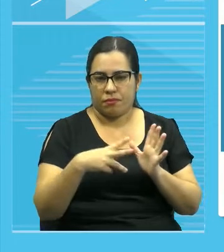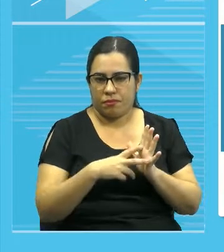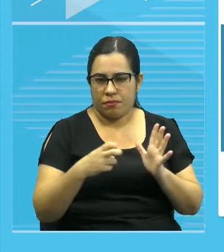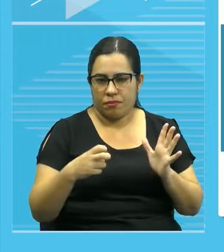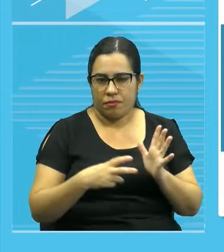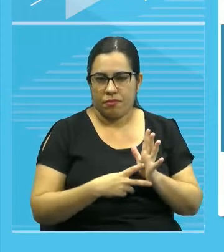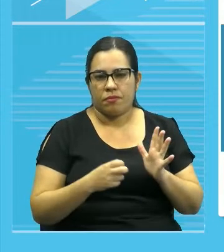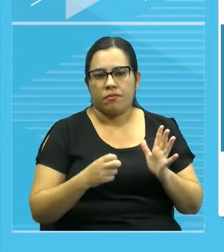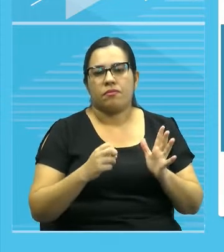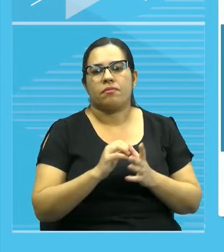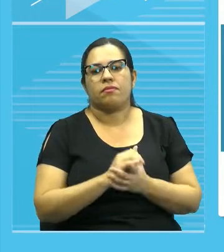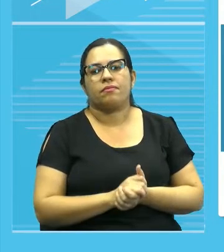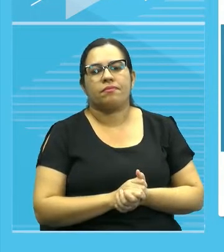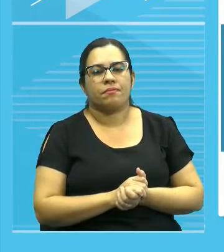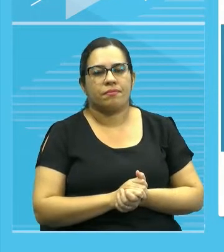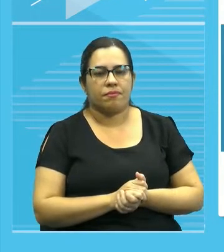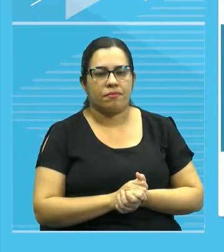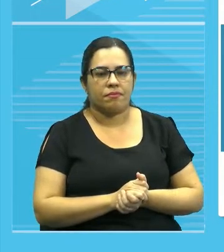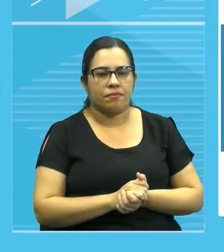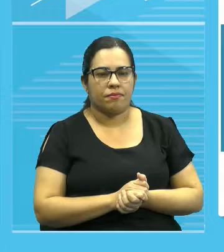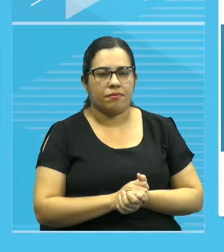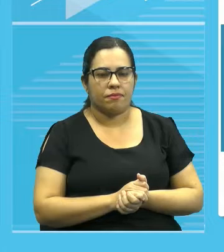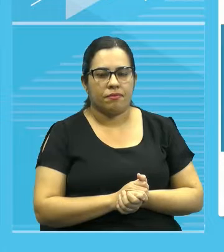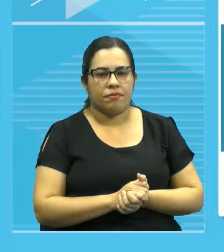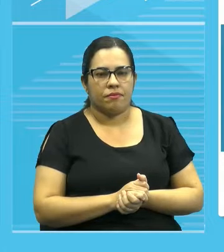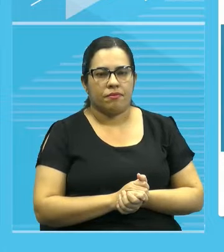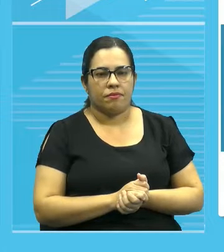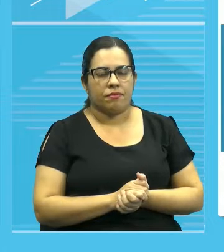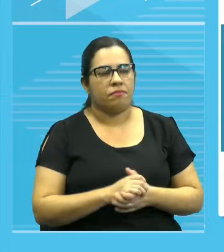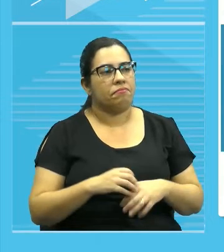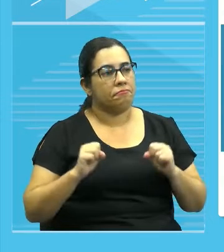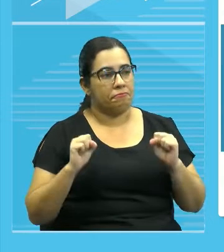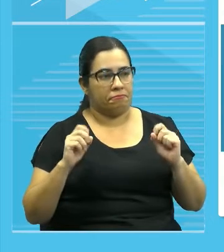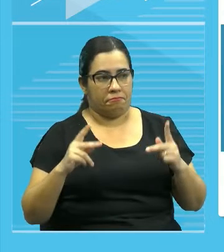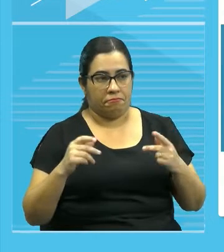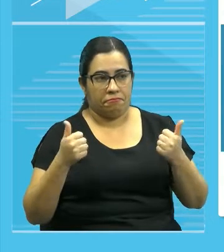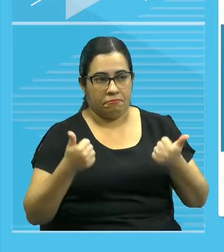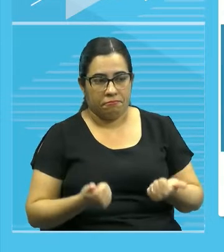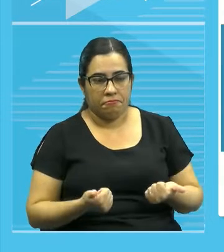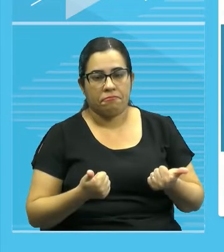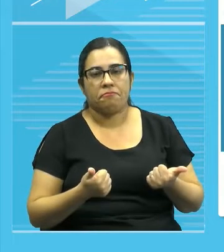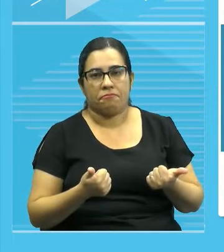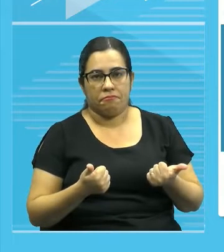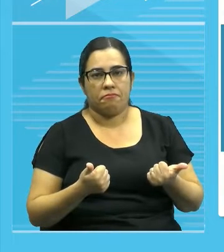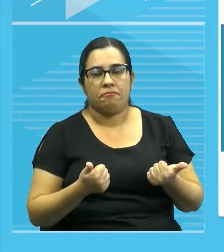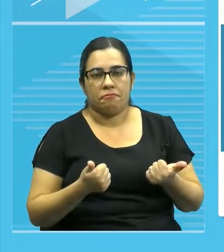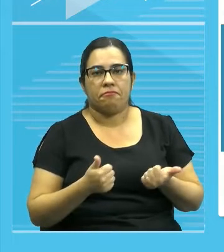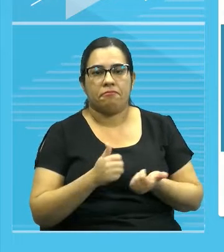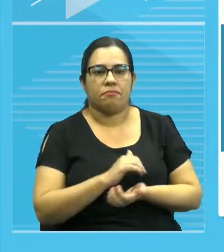interpretação de texto e vocabulário muito bem vamos lá